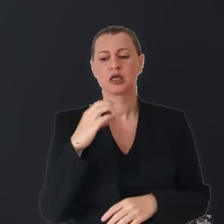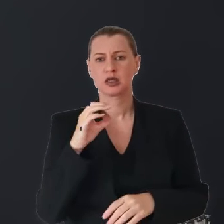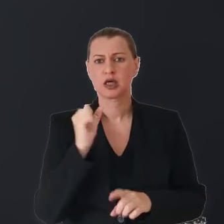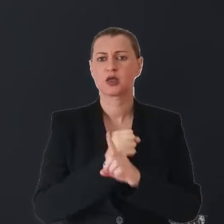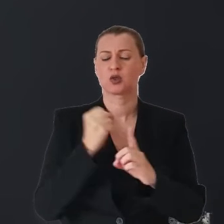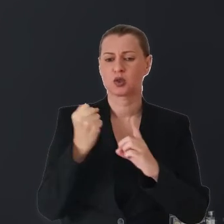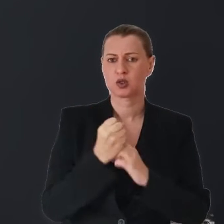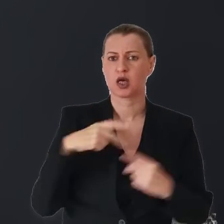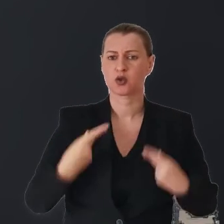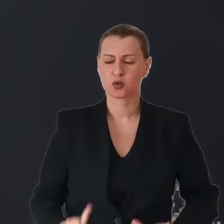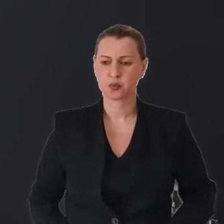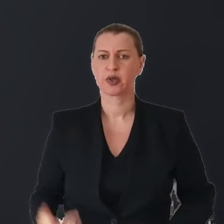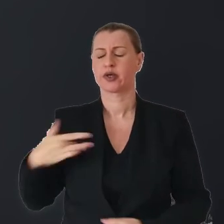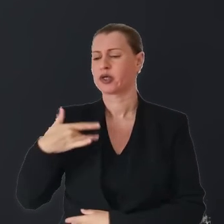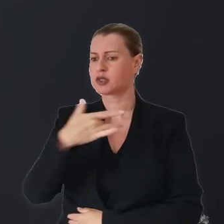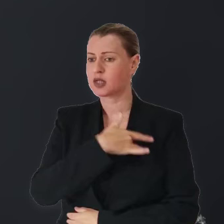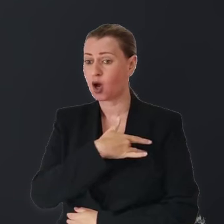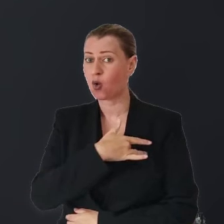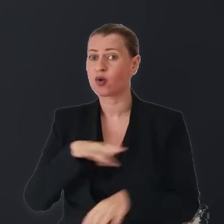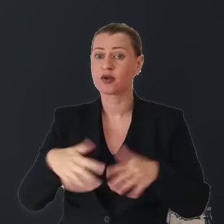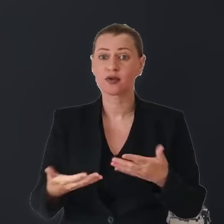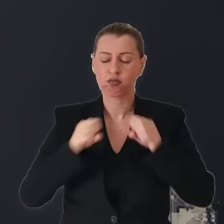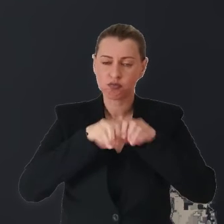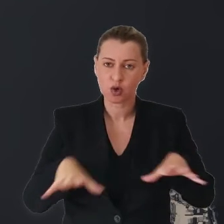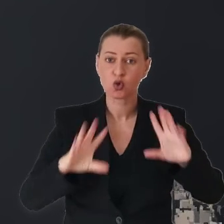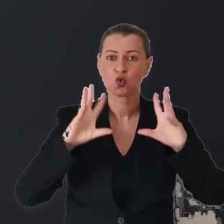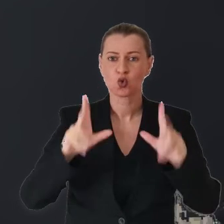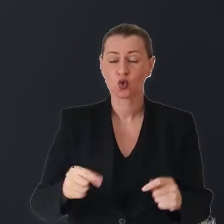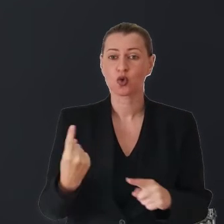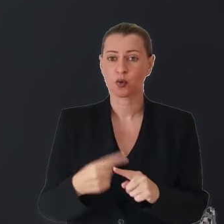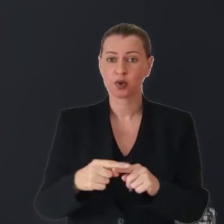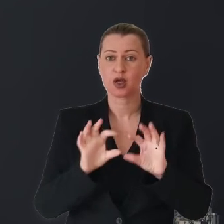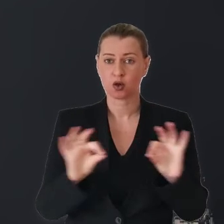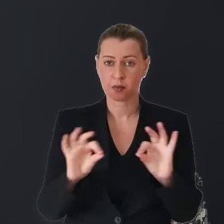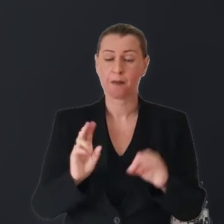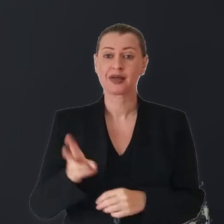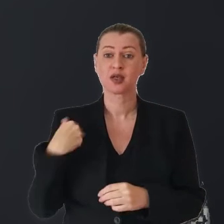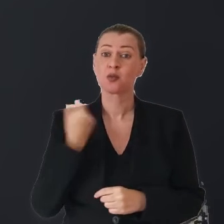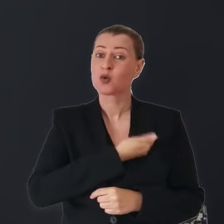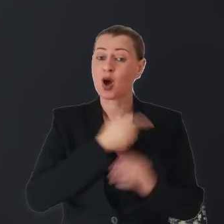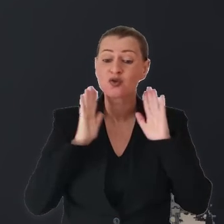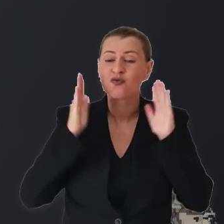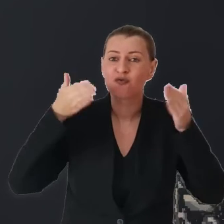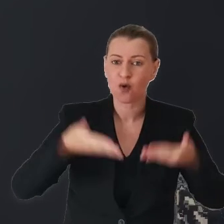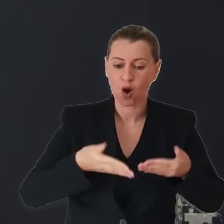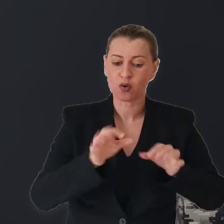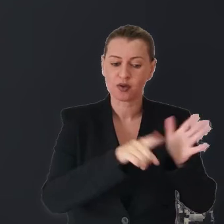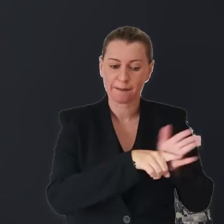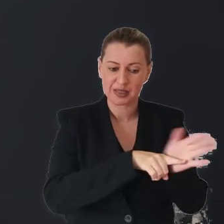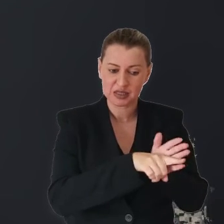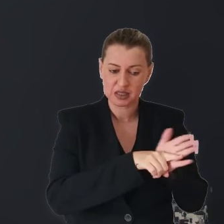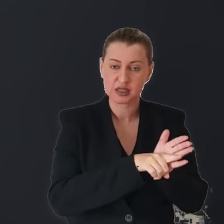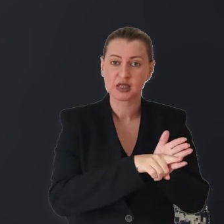ciências, né, sociais e humanas, da saúde, então abrange tudo, porque normalmente a gente vai sempre direcionar, cada pesquisa que entra